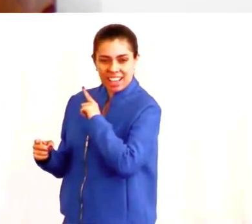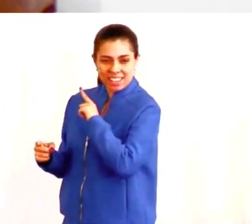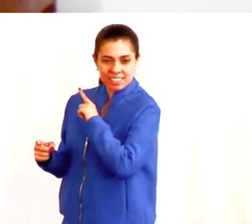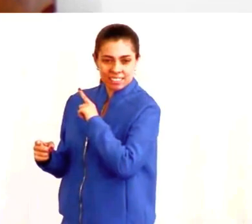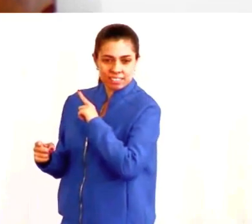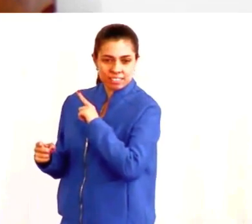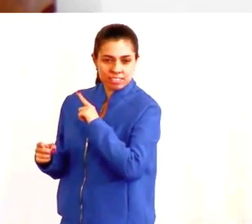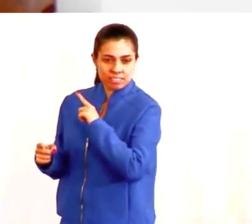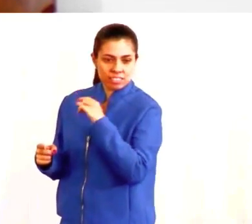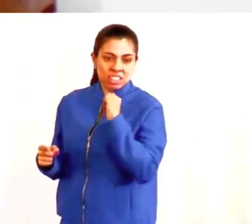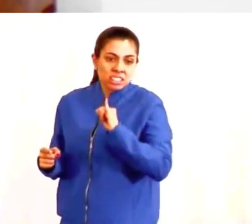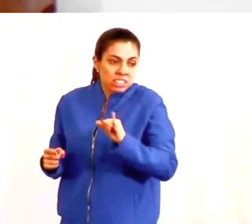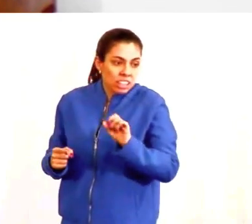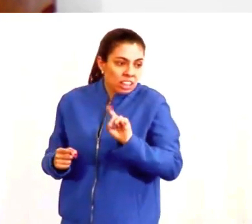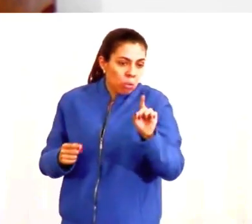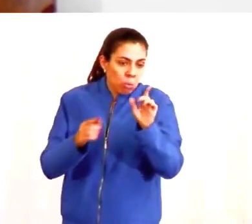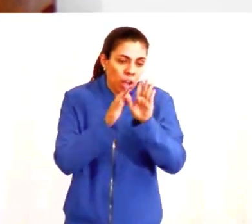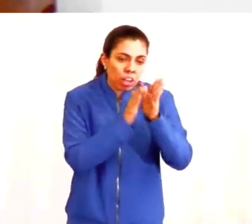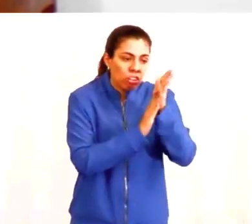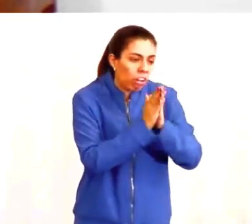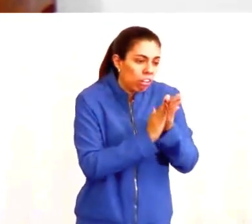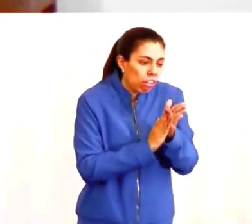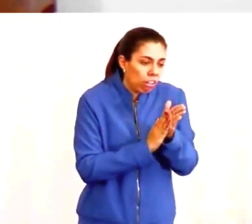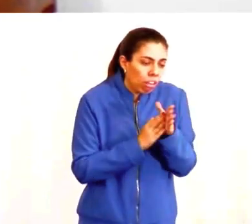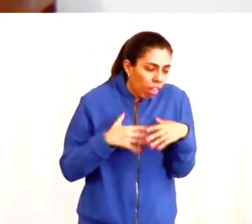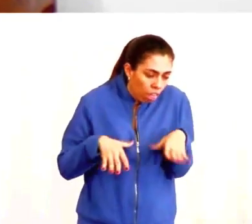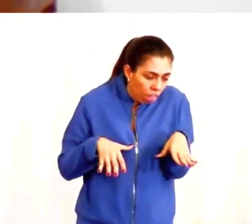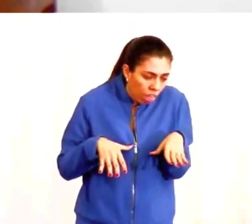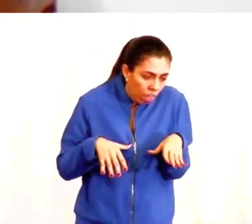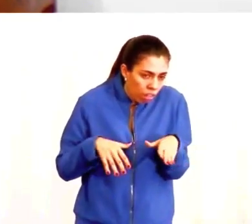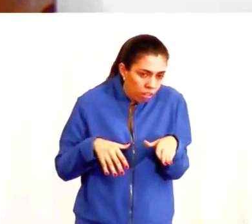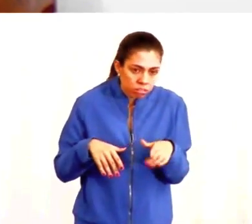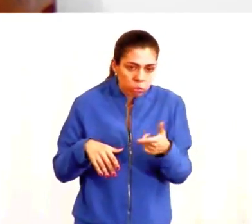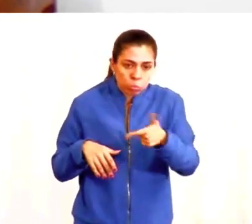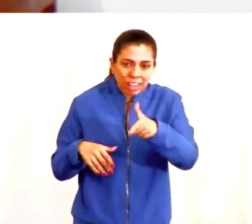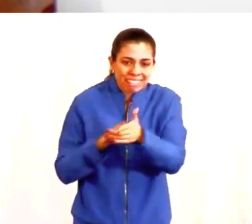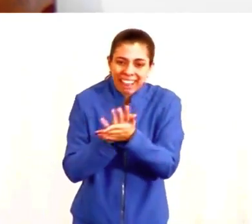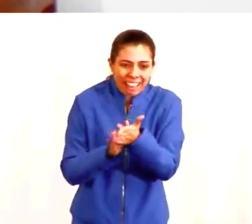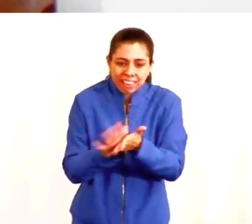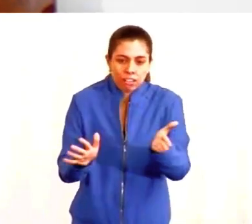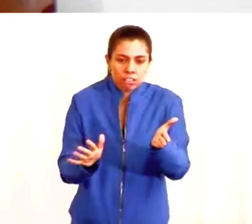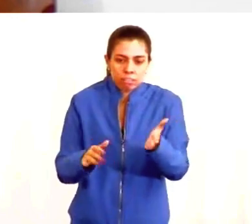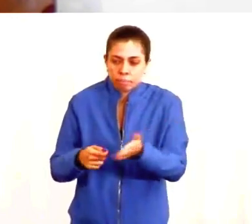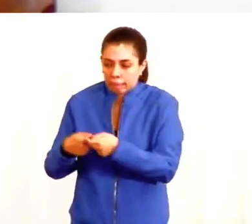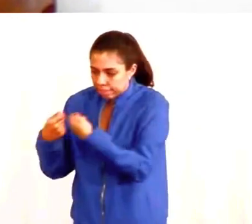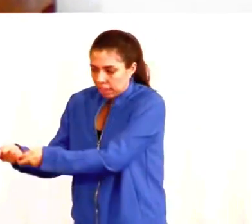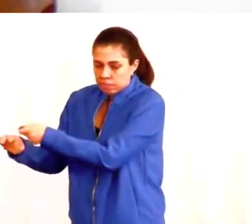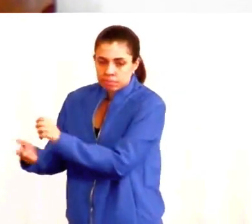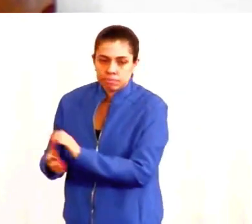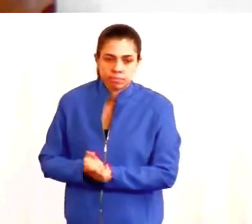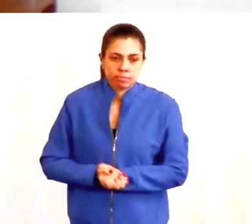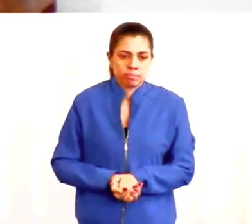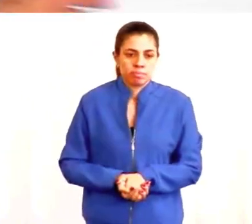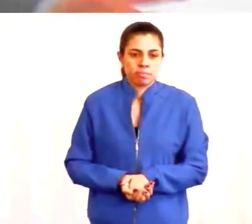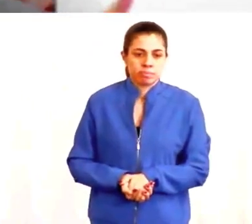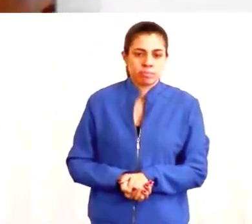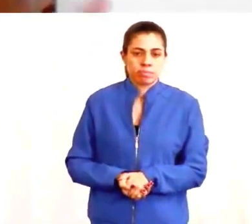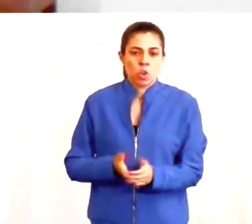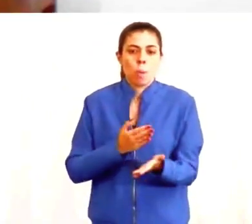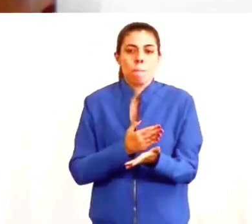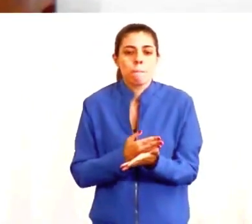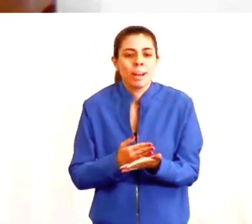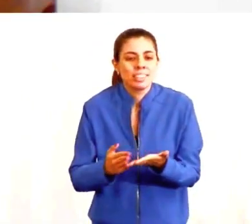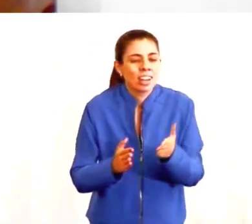adoração racional, dessa adoração de todo o coração, depois do louvor mais amplo, depois do canto